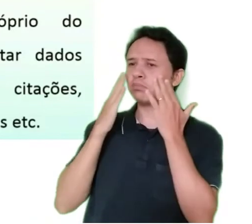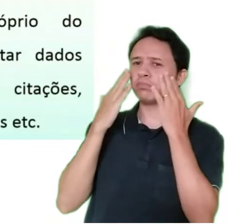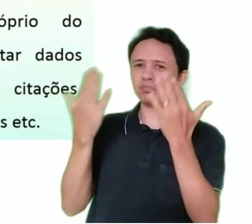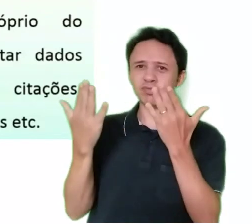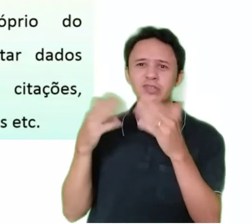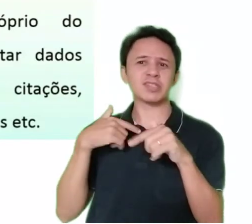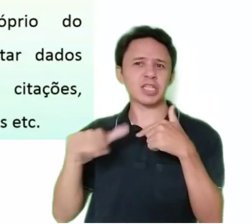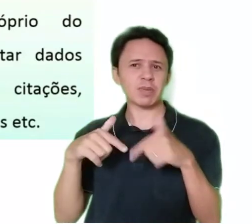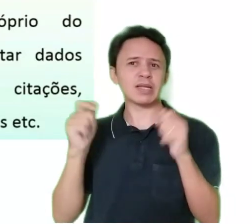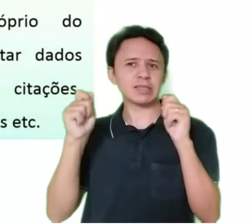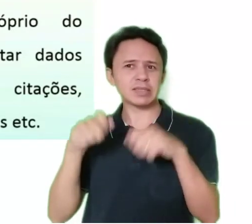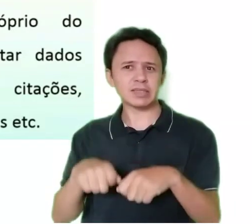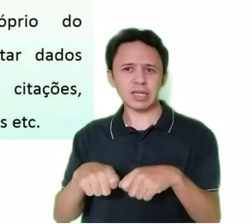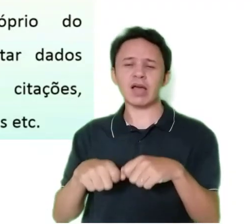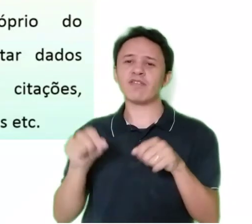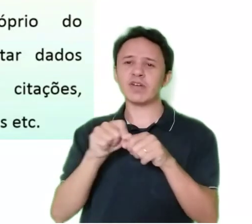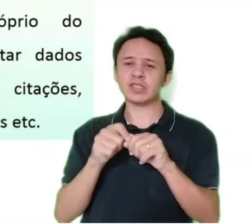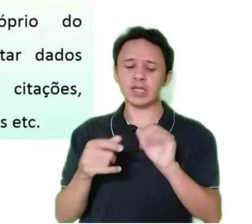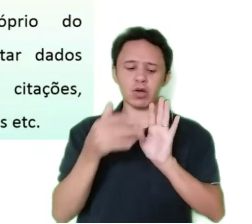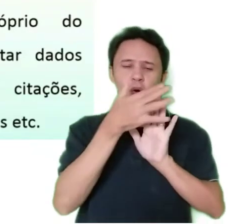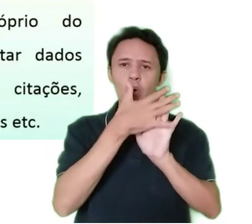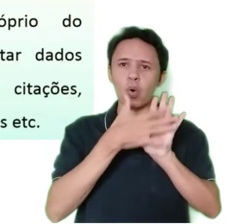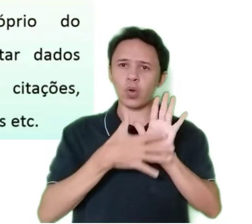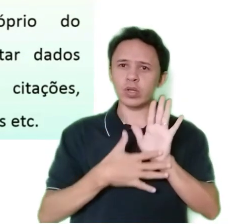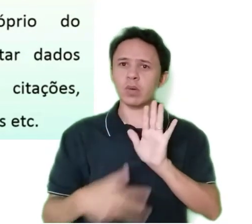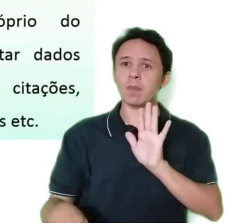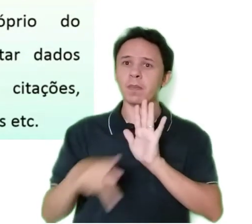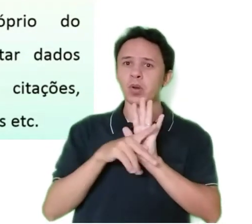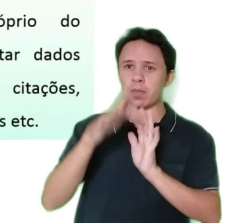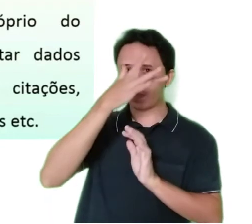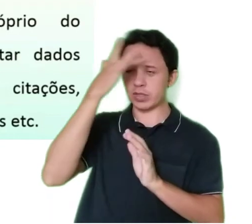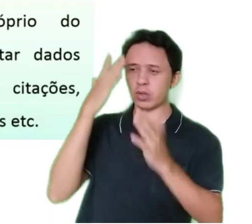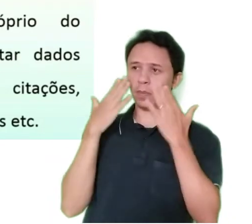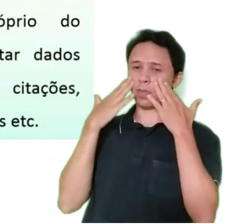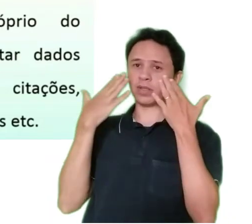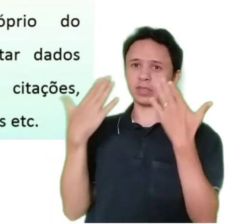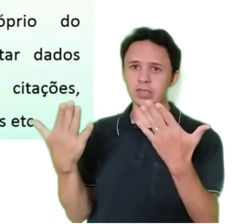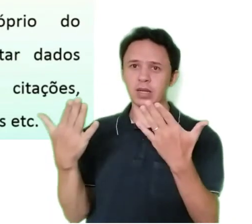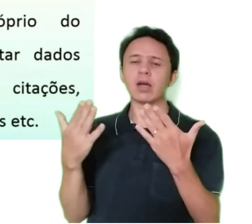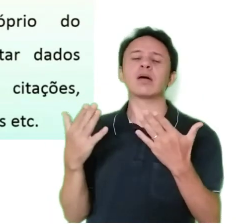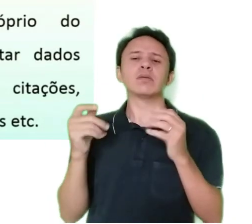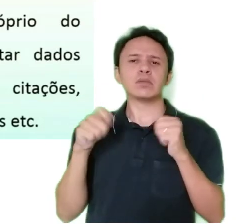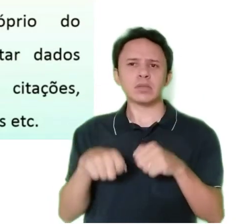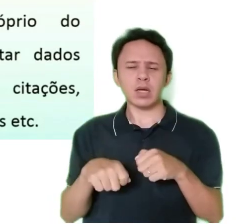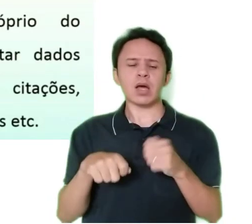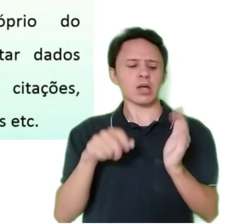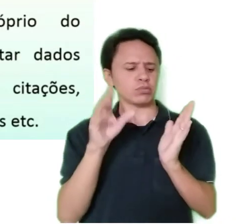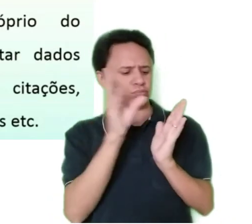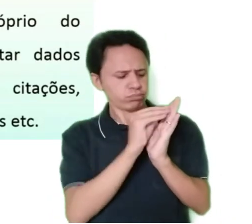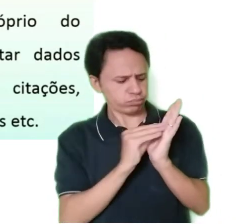que objetiva a produção de um roteiro próprio do apresentador e consiste em anotar